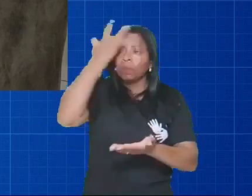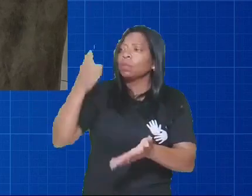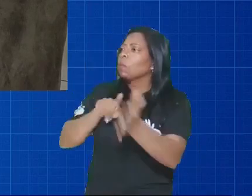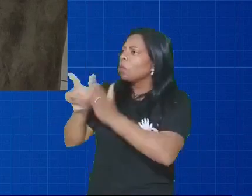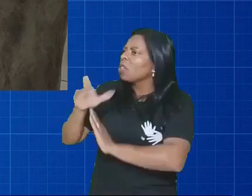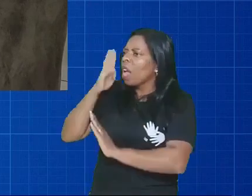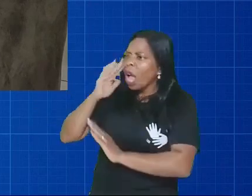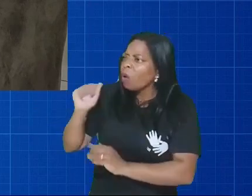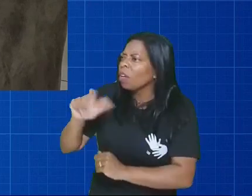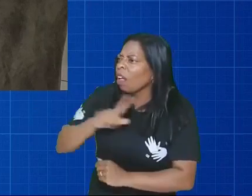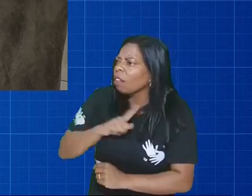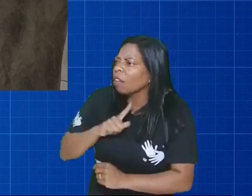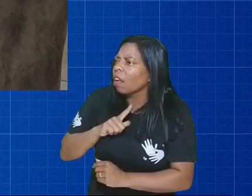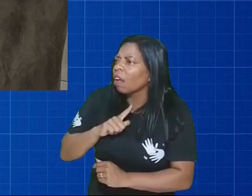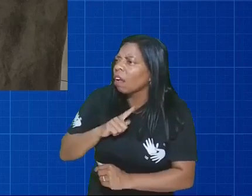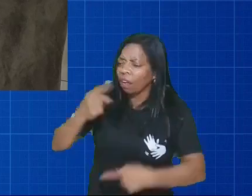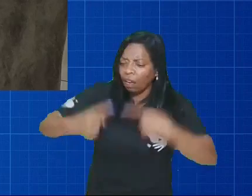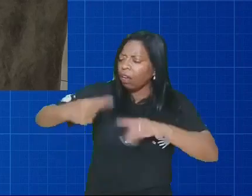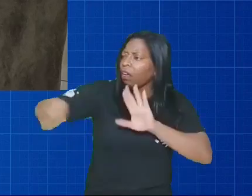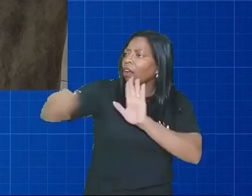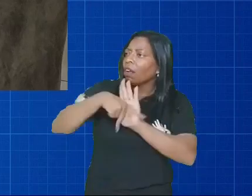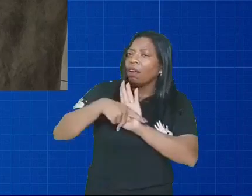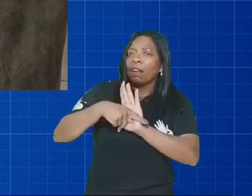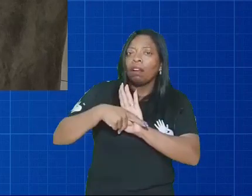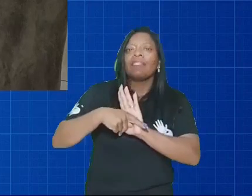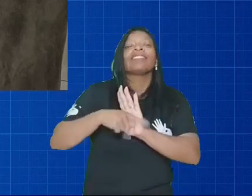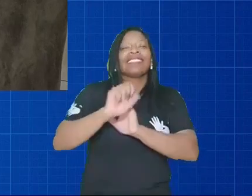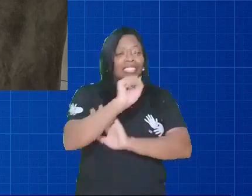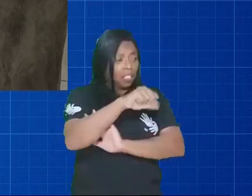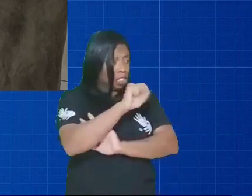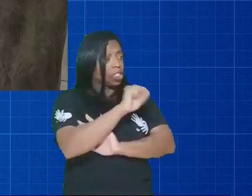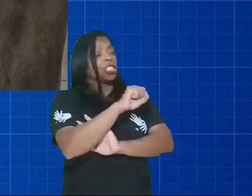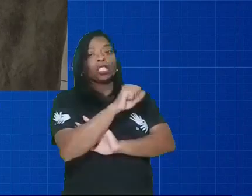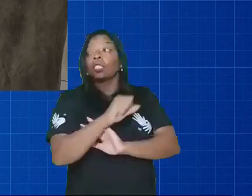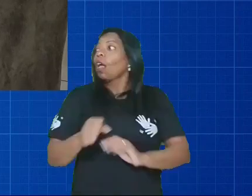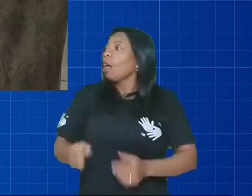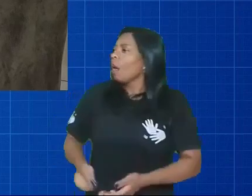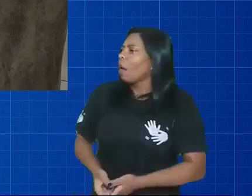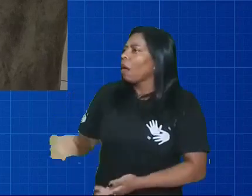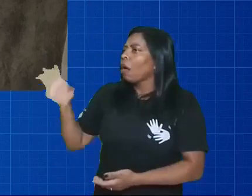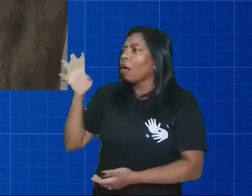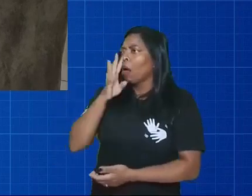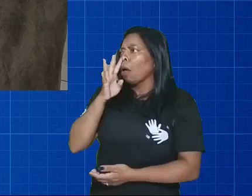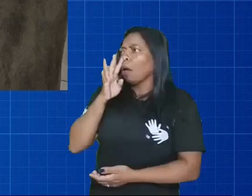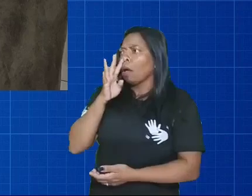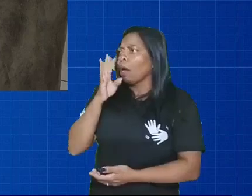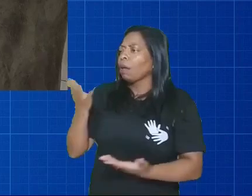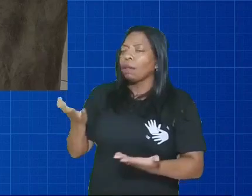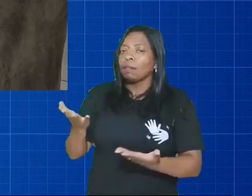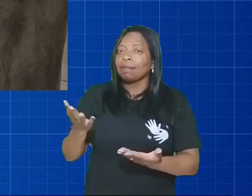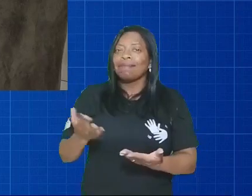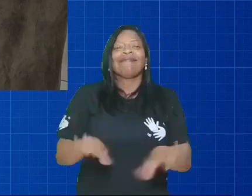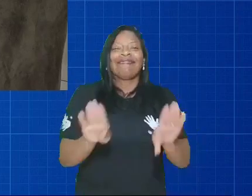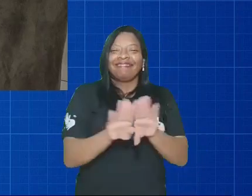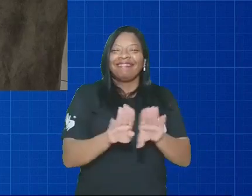ambiental de Araucária? Eu falei, tem, e daí a gente divulga e as pessoas acham super interessante. Então, assim, até mesmo universidades que vêm fazer